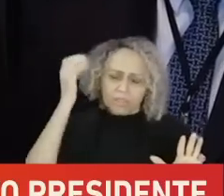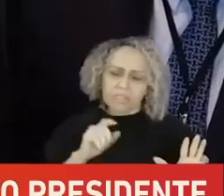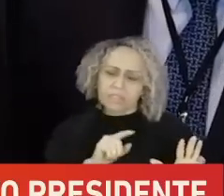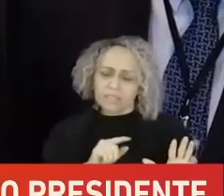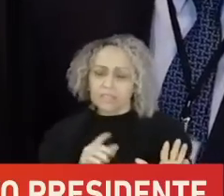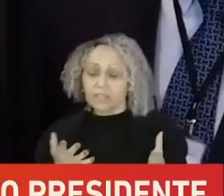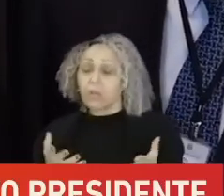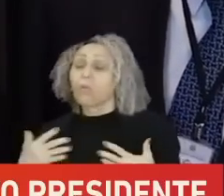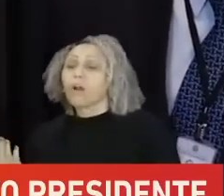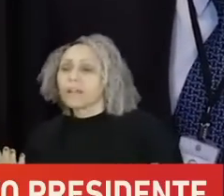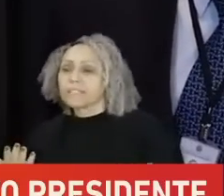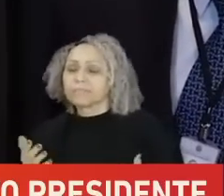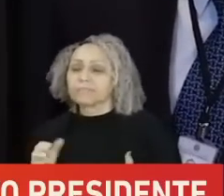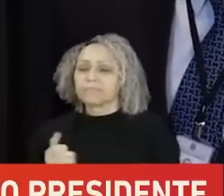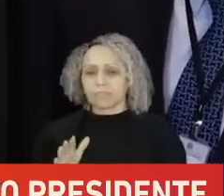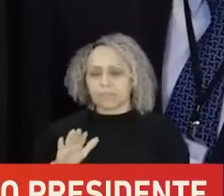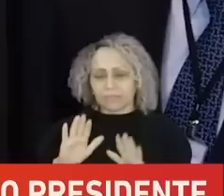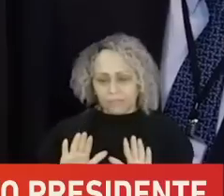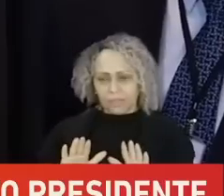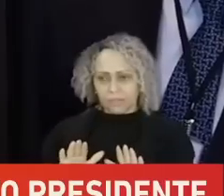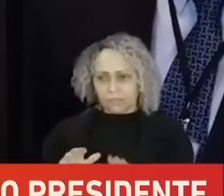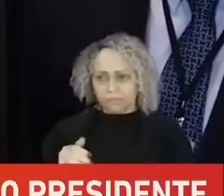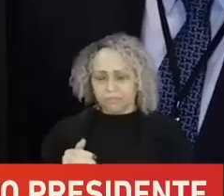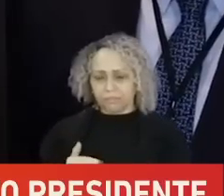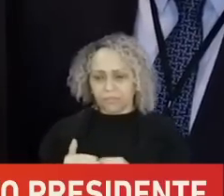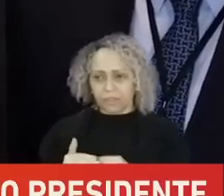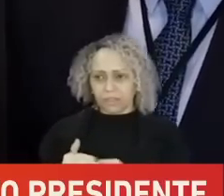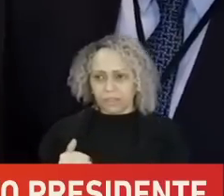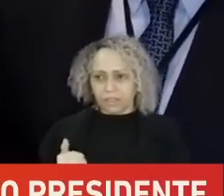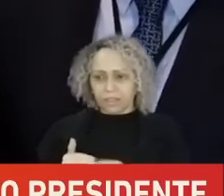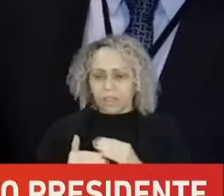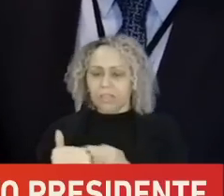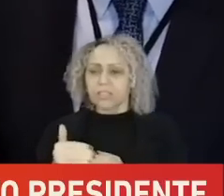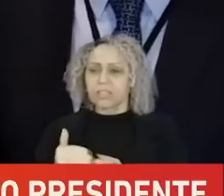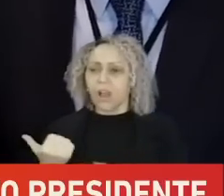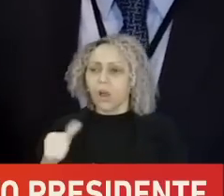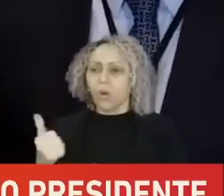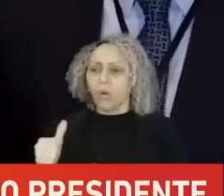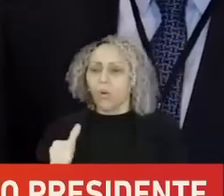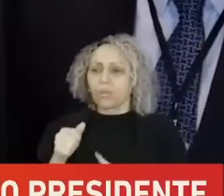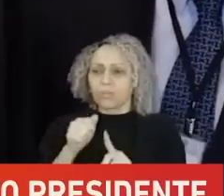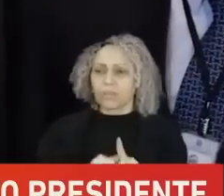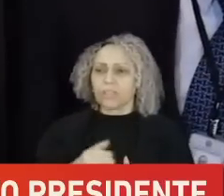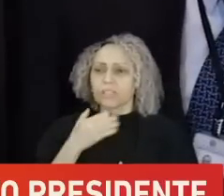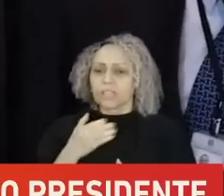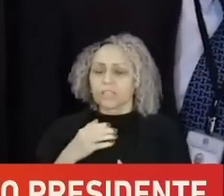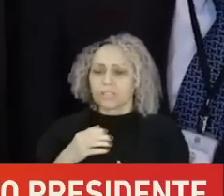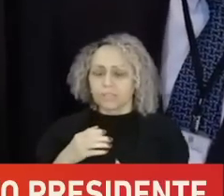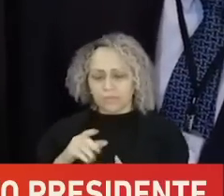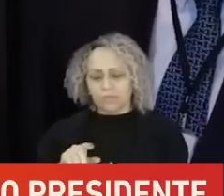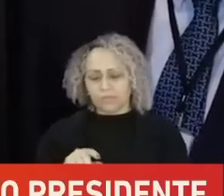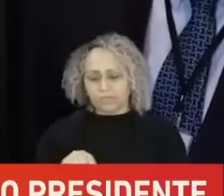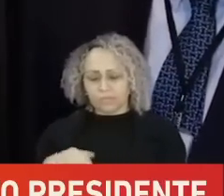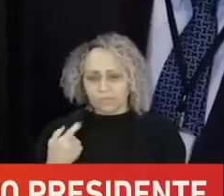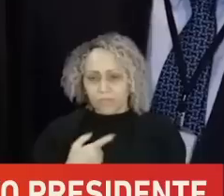e como outras estatais. A gente, que o governo anterior, que tinha sido eleito com a promessa